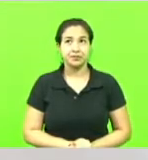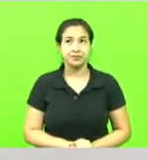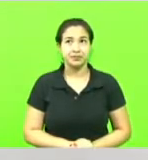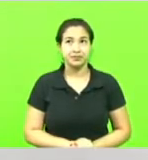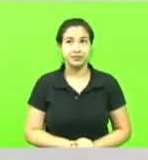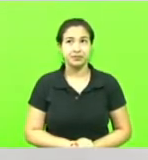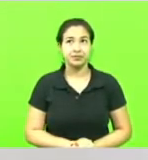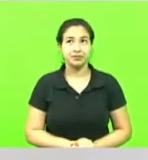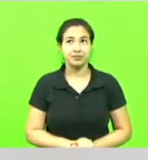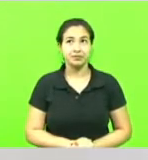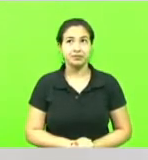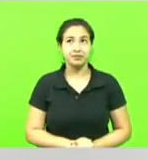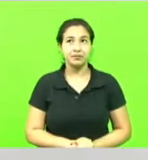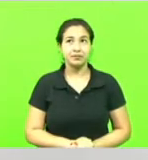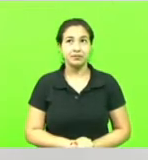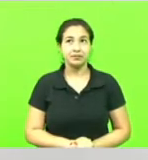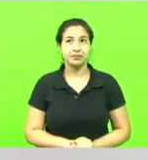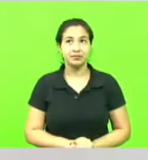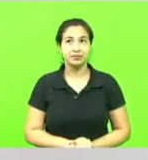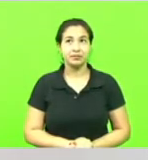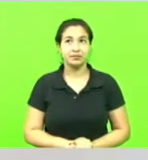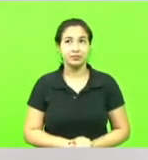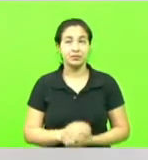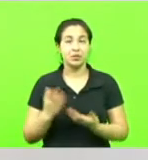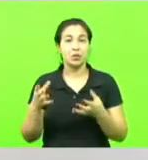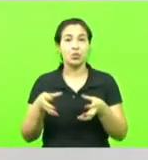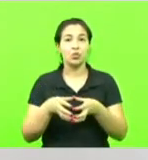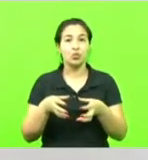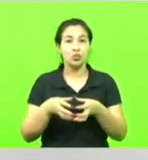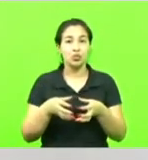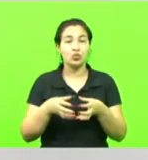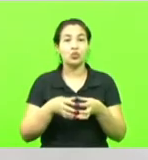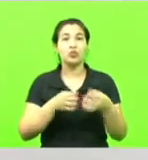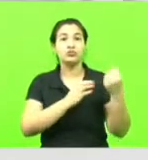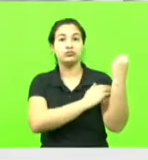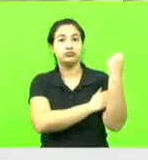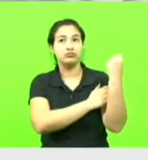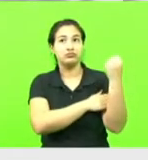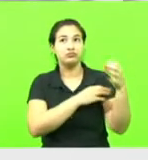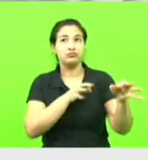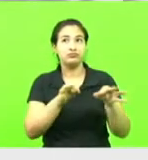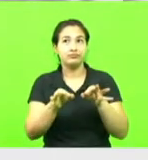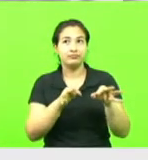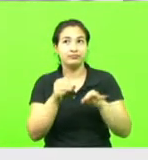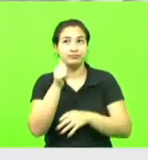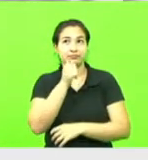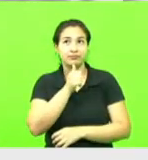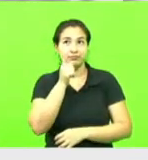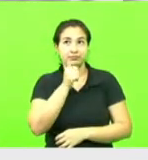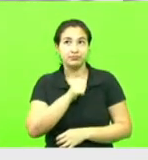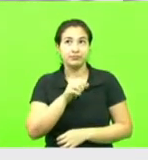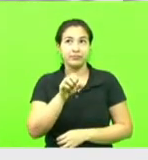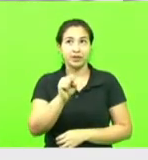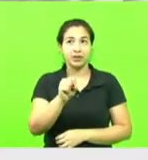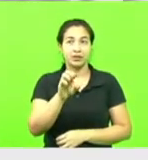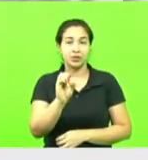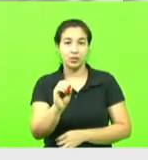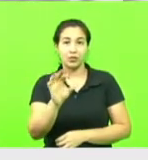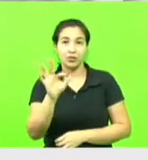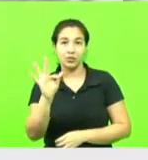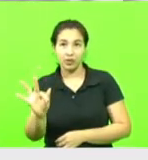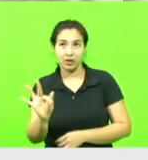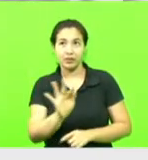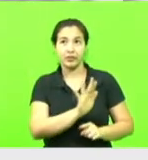Essa aí, Sempre Viva, organização feminista. Constitui finalidade do SOF, defesa de direitos, prestação de